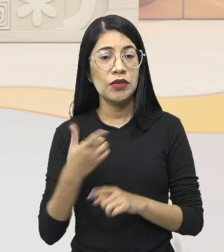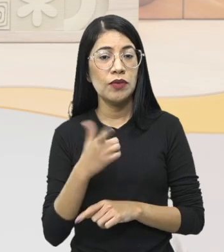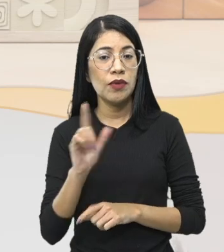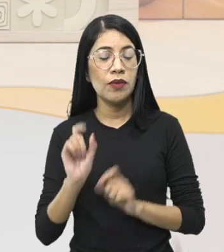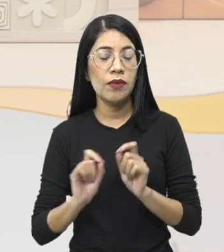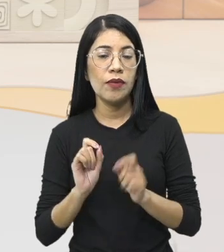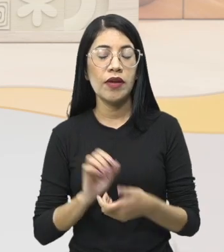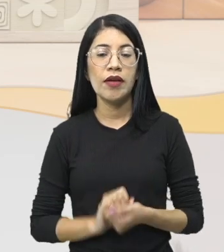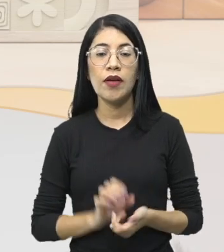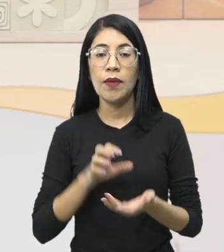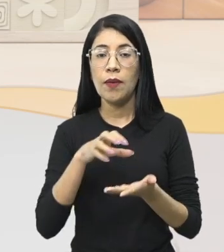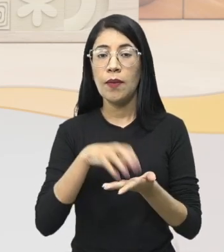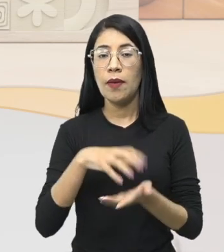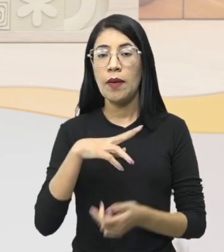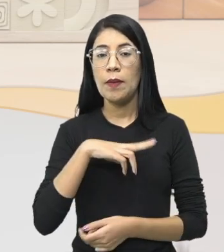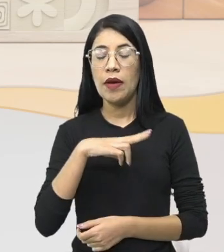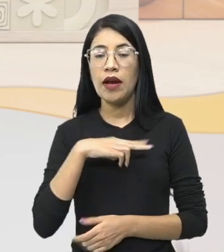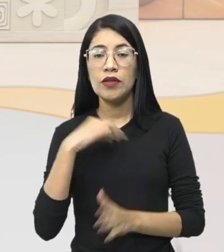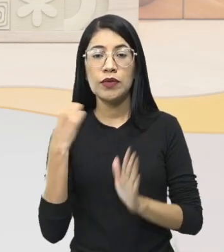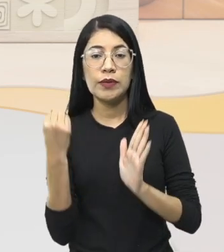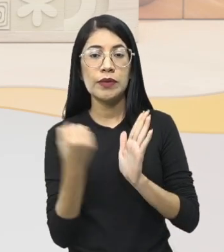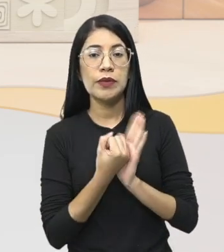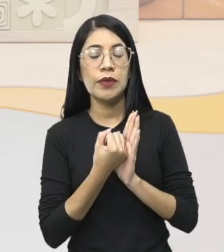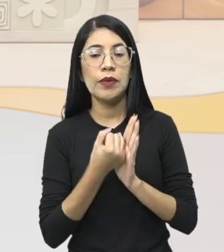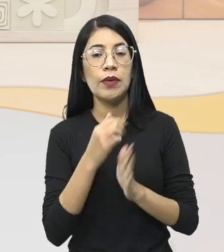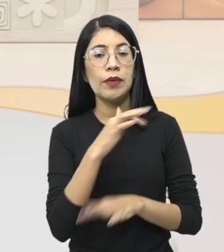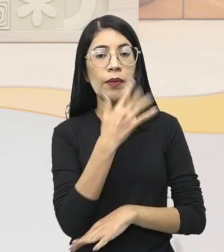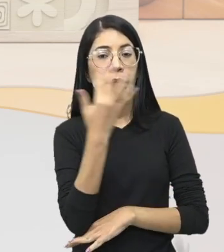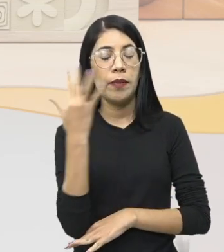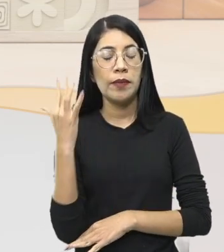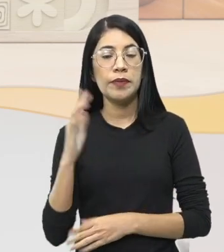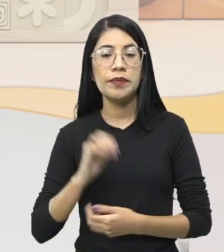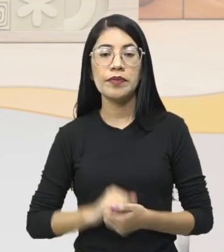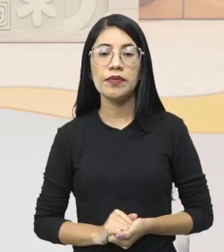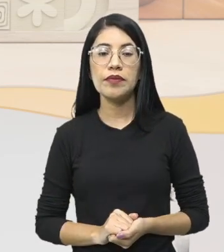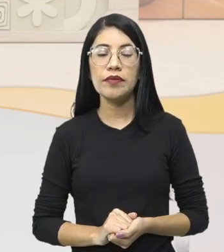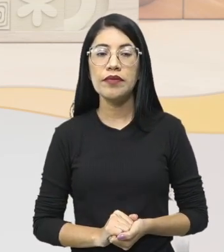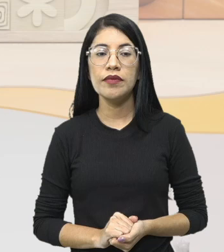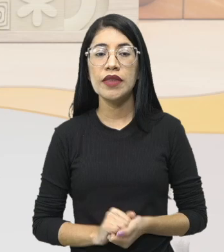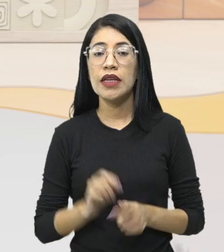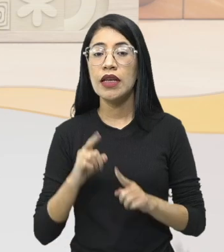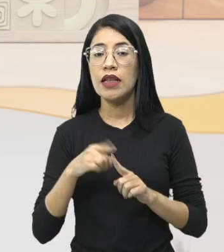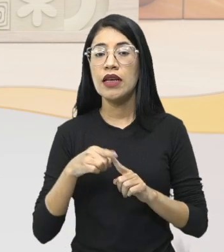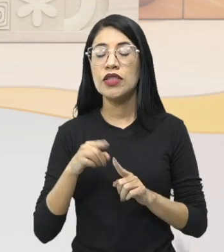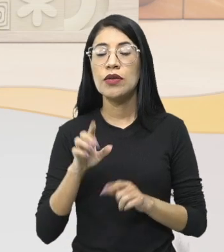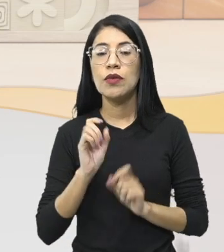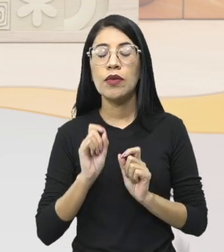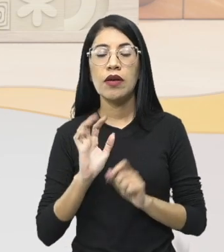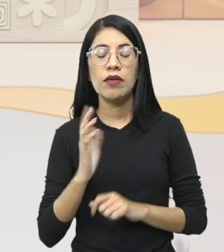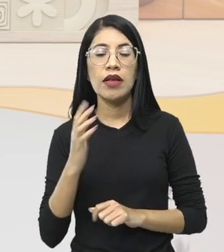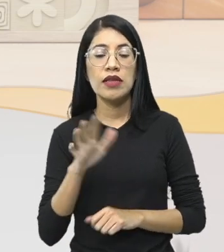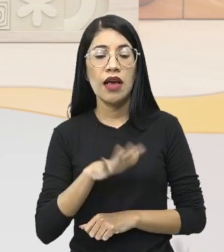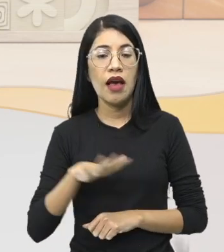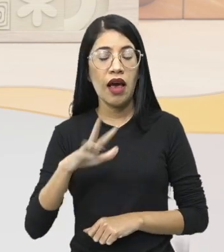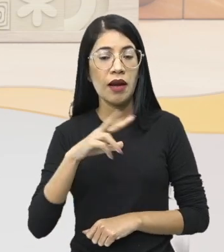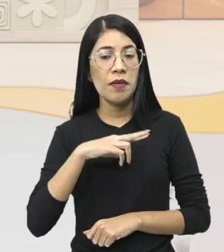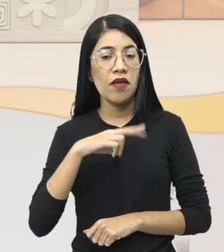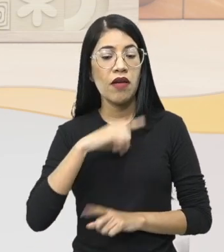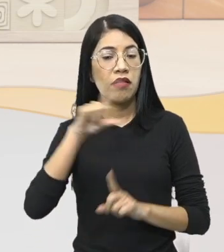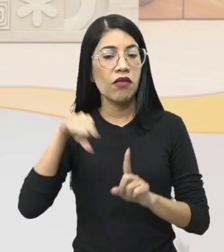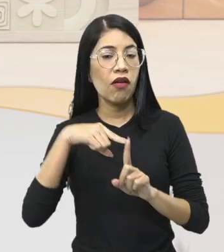nós temos a reserva particular do patrimônio natural. E aí nós temos uma área privada com